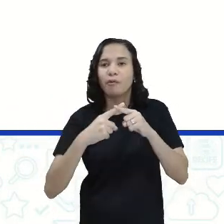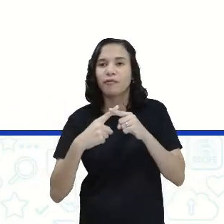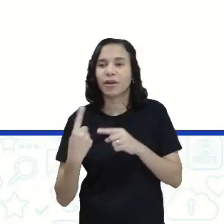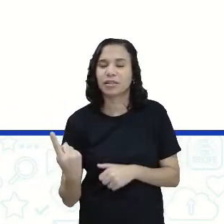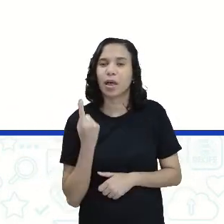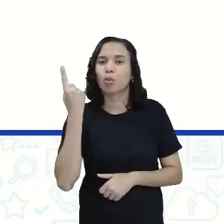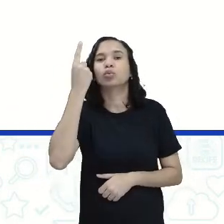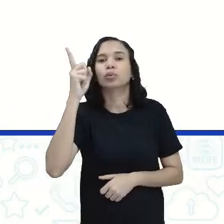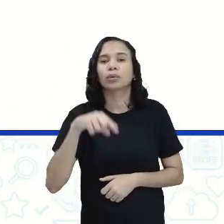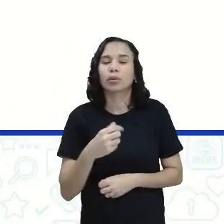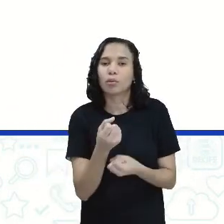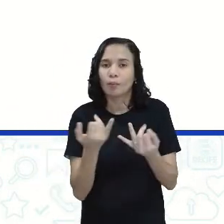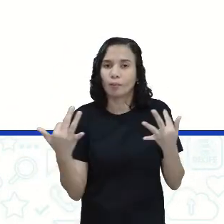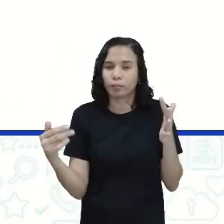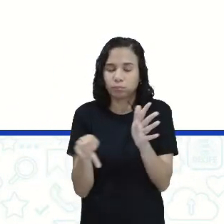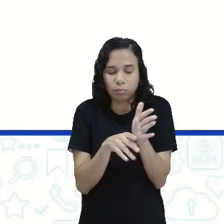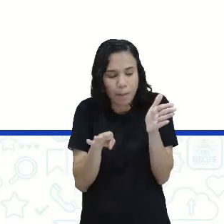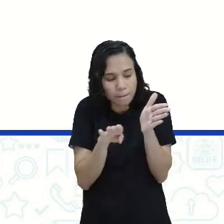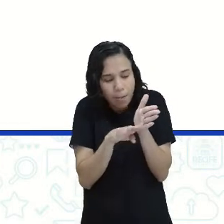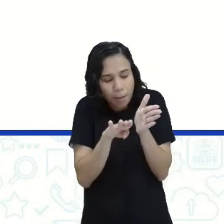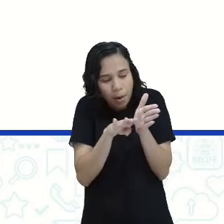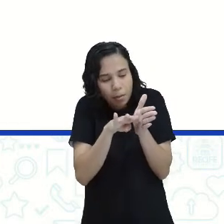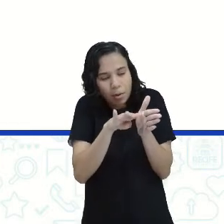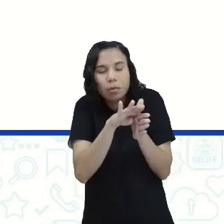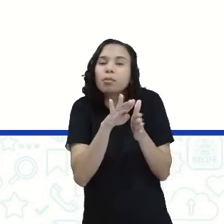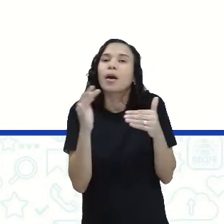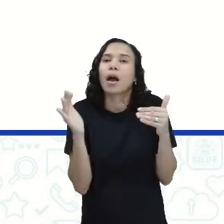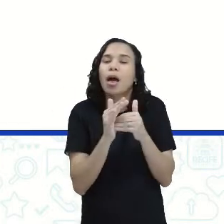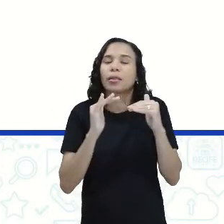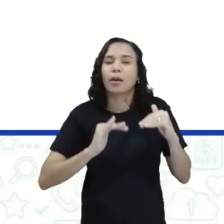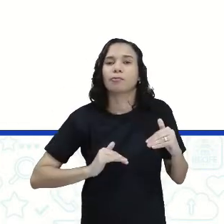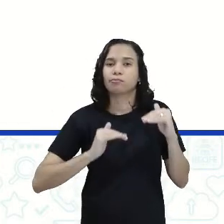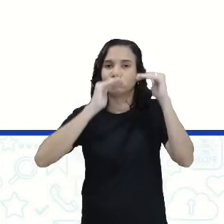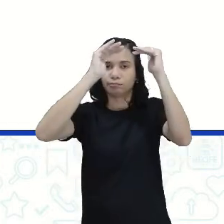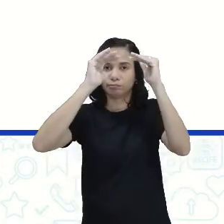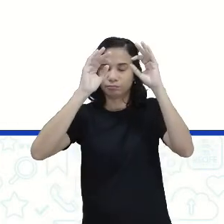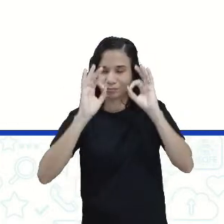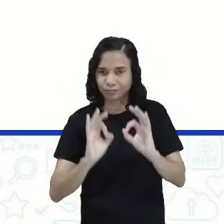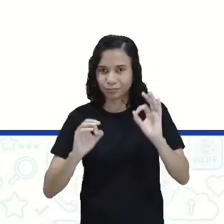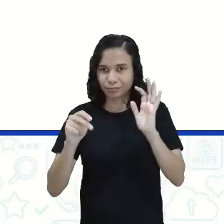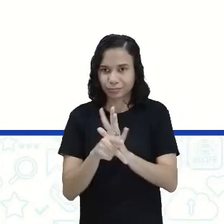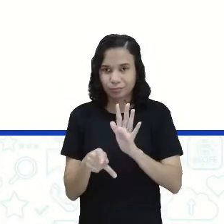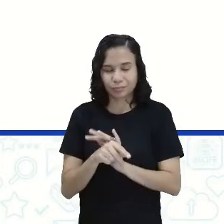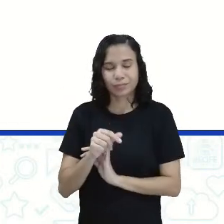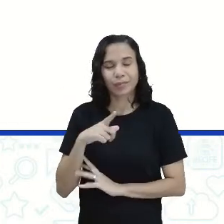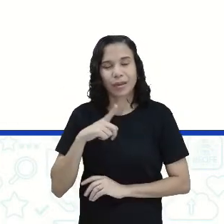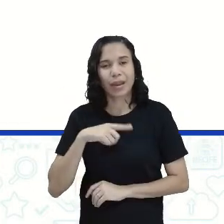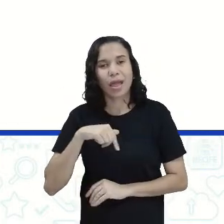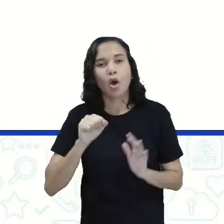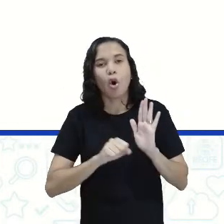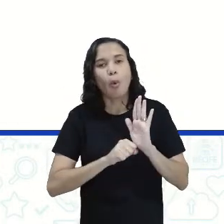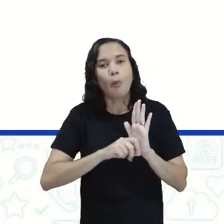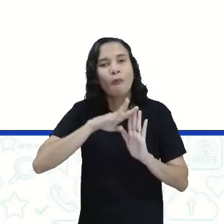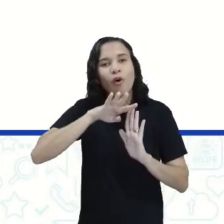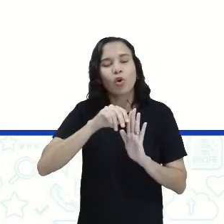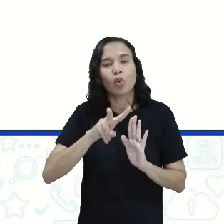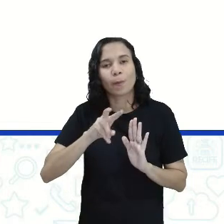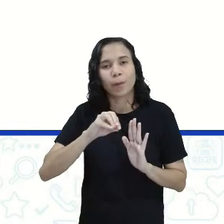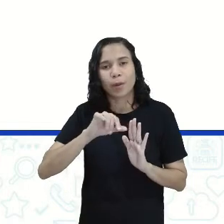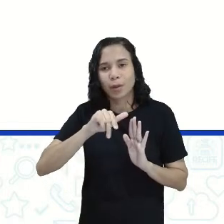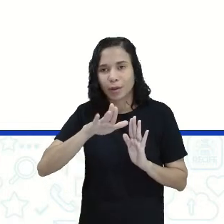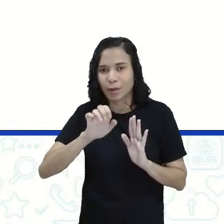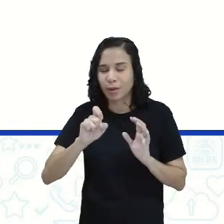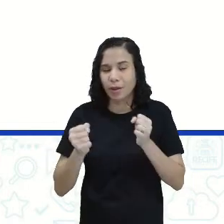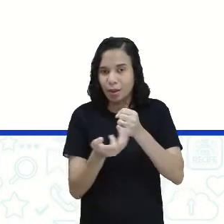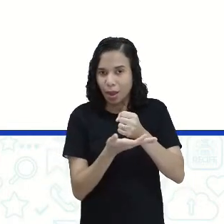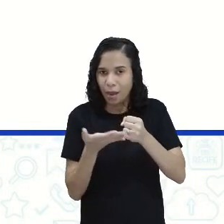altura, que é a quantidade de pedacinhos que vai ter aí até chegar ao topo da questão. Então, volume do cilindro é a área da base